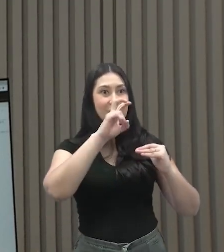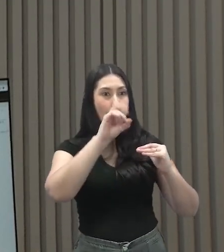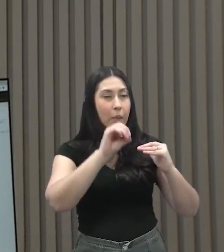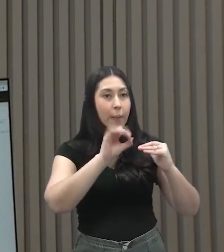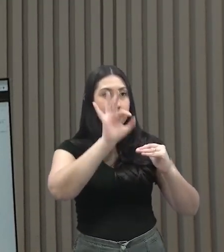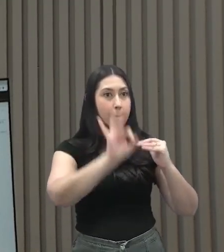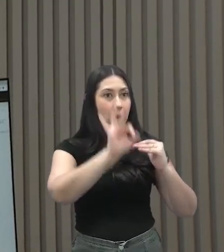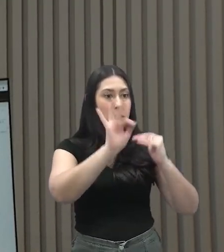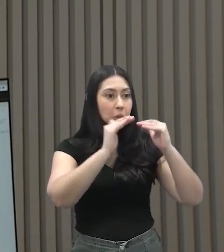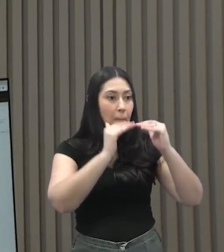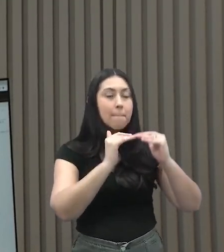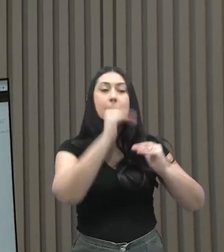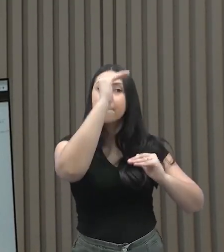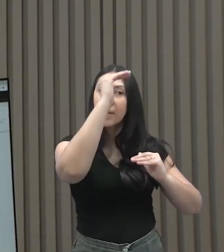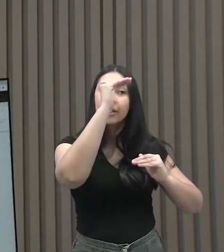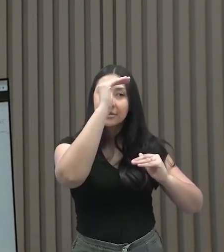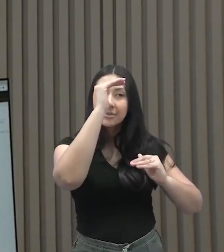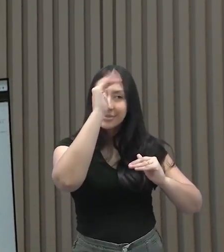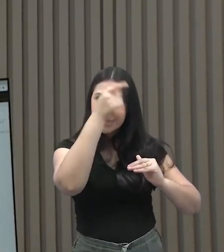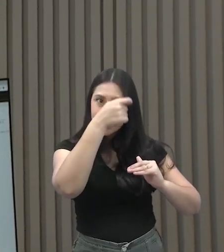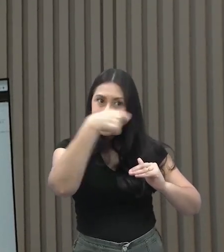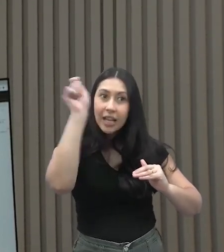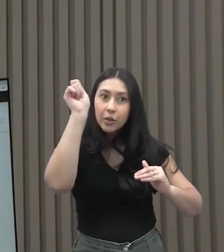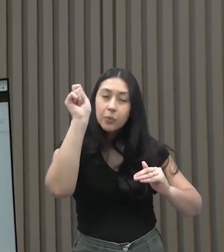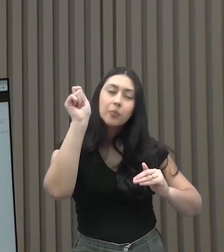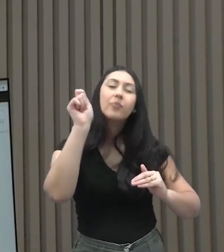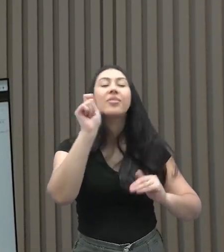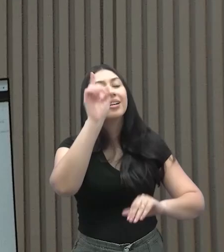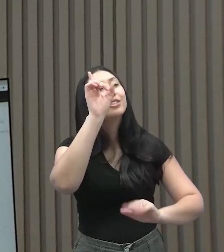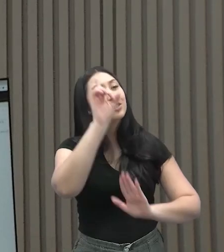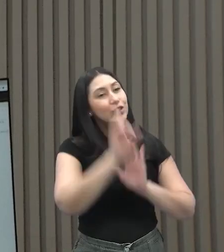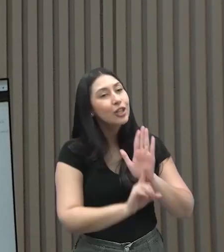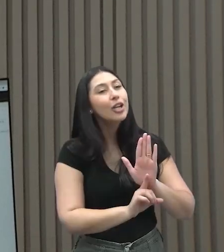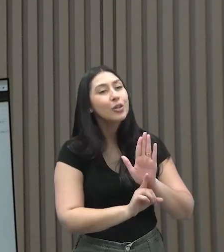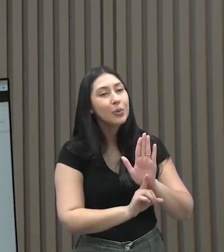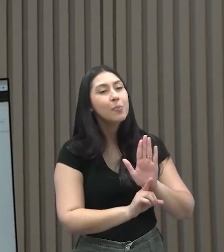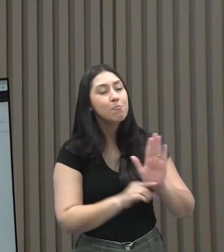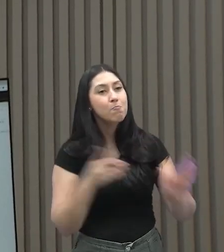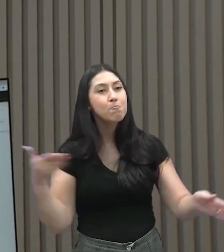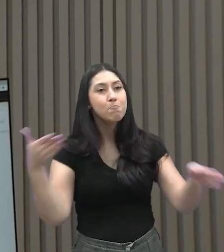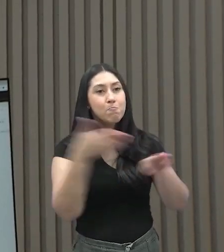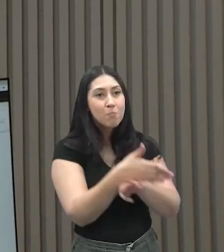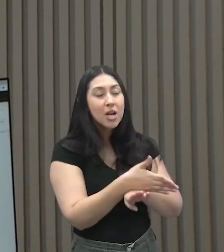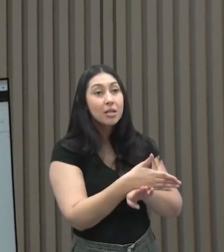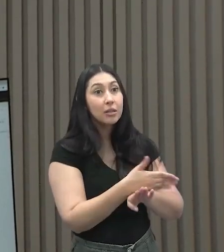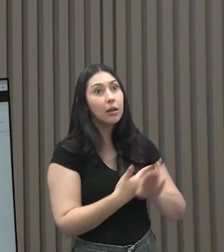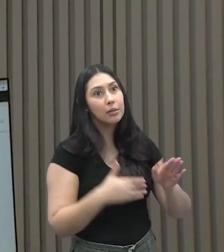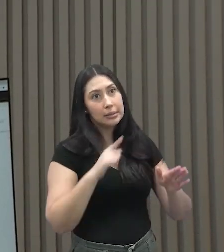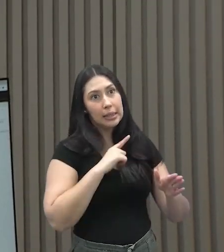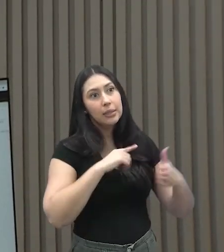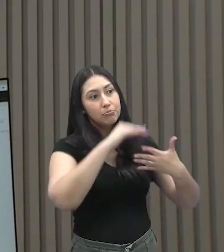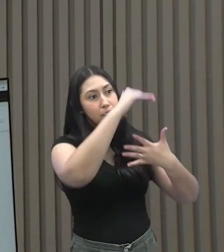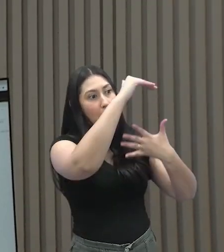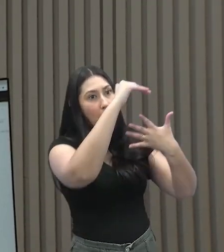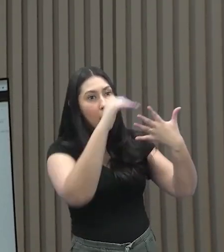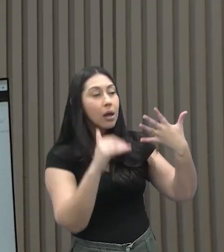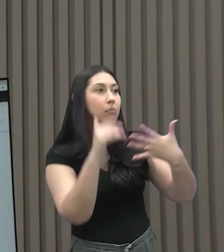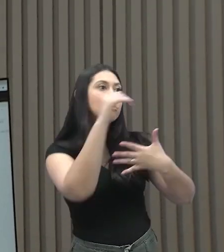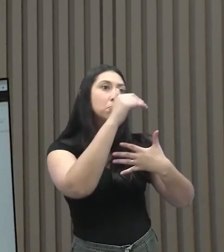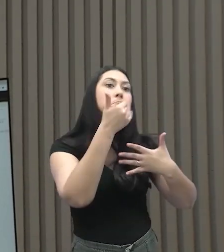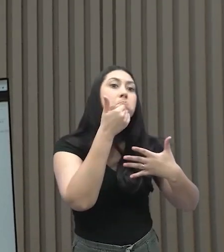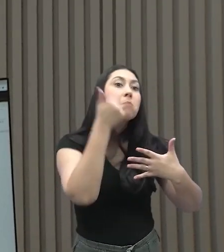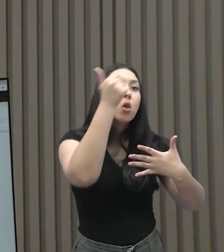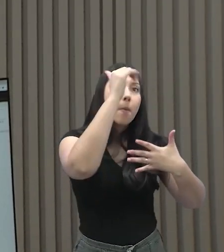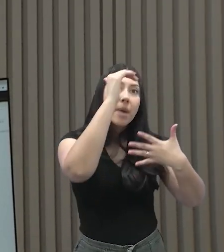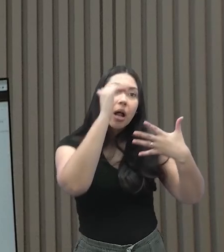a 50% das questões constantes da prova têm o direito a integrar a lista em ordem de classificação. Quanto maior a nota, melhor colocado